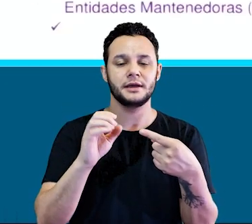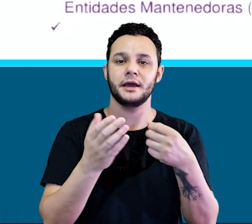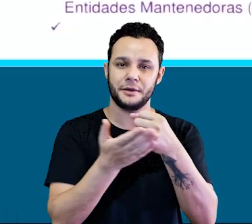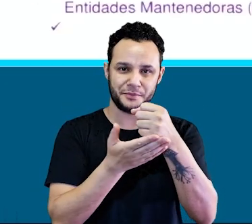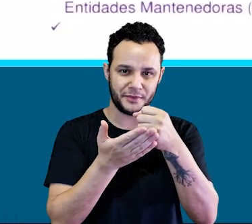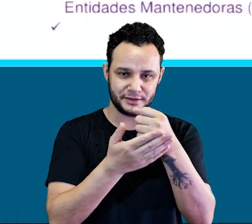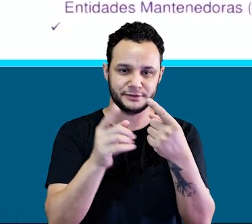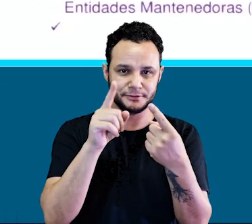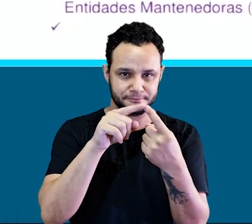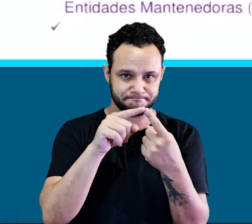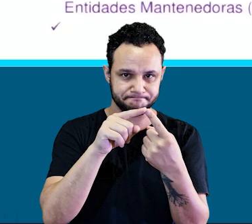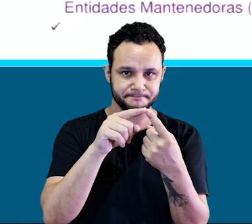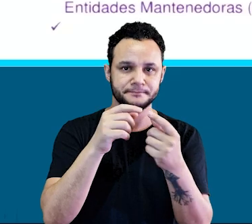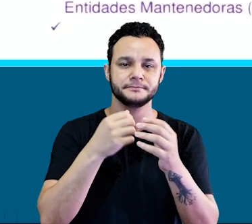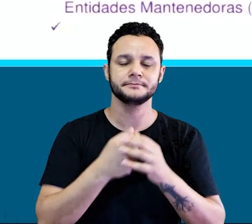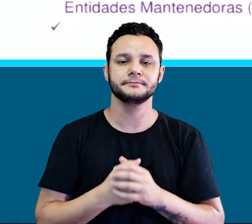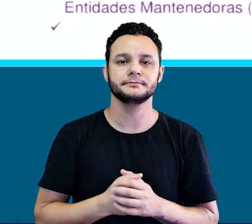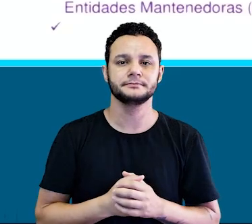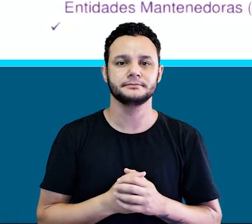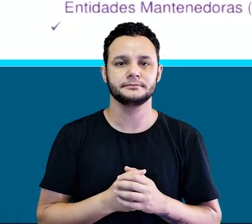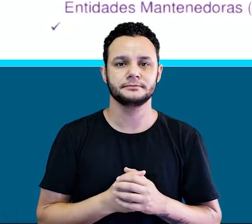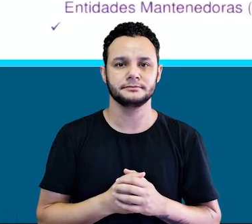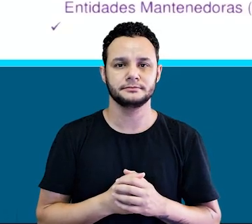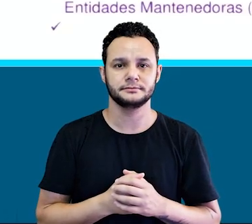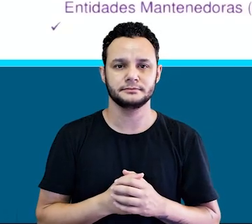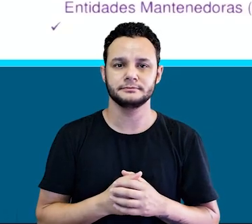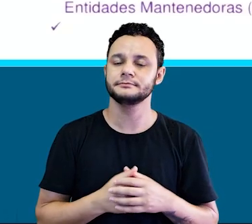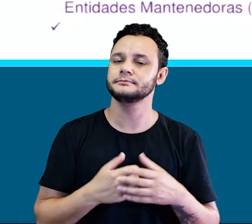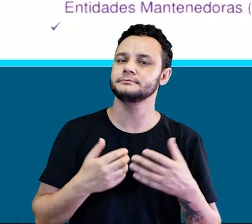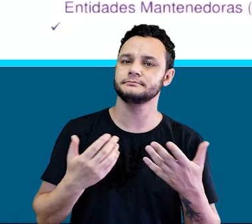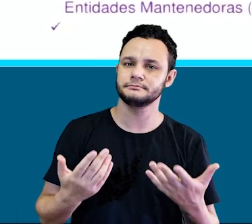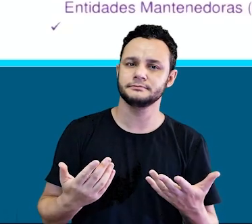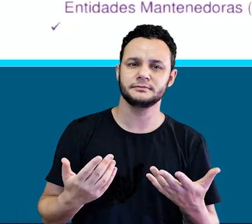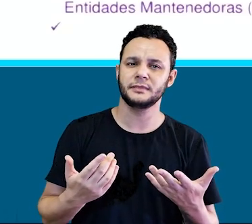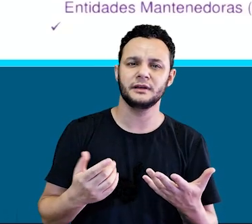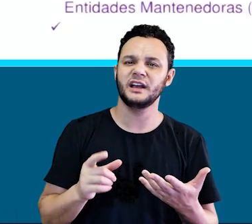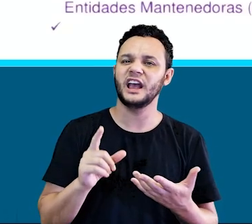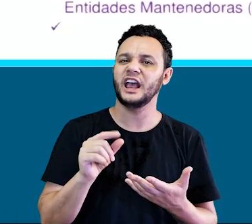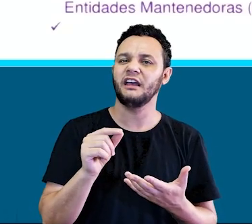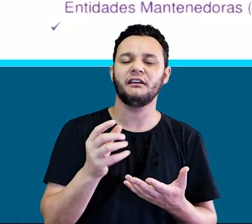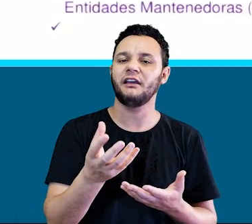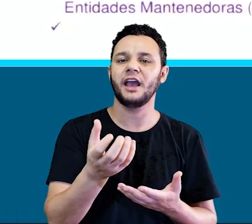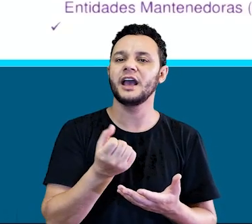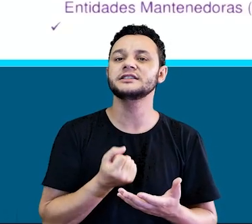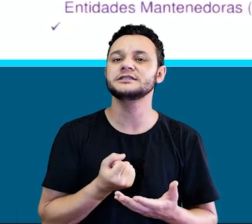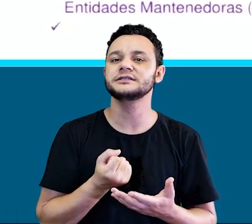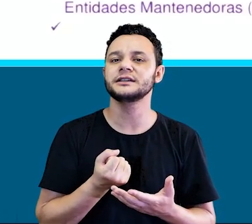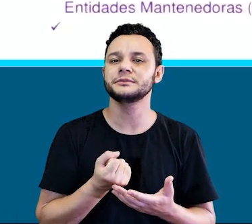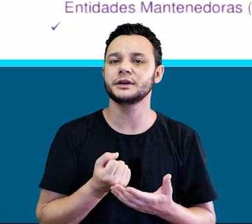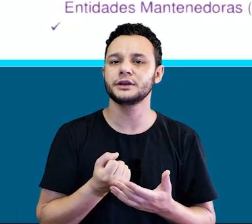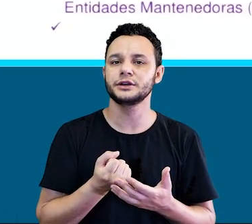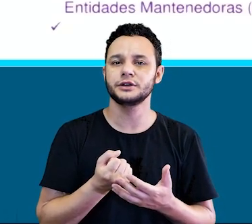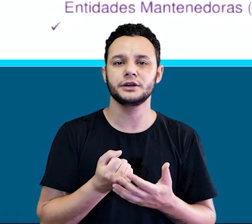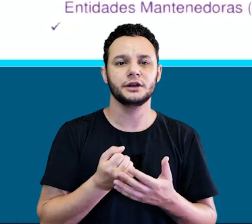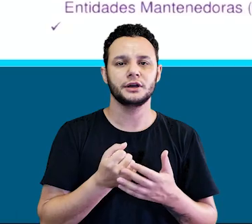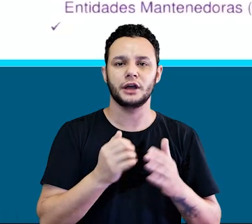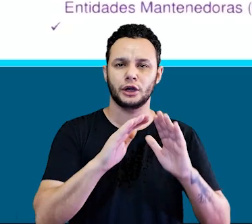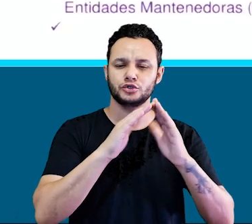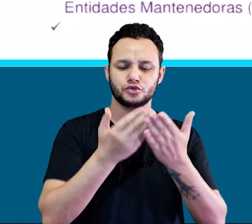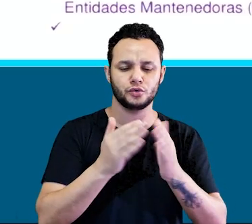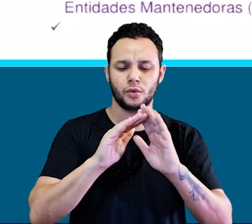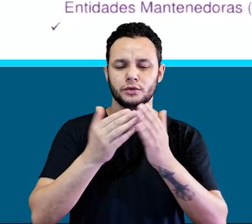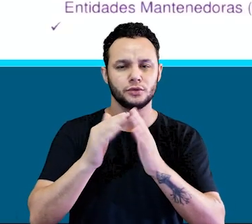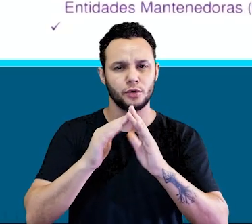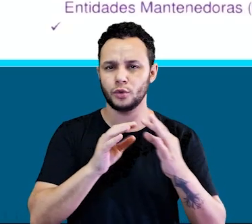esse PDDE básico. Então, o Quem que pode receber o PDDE, né? Todas